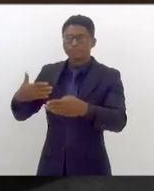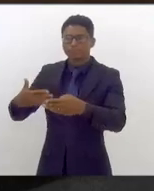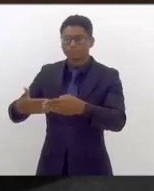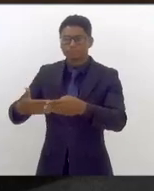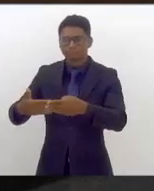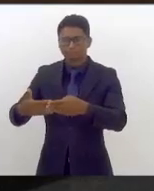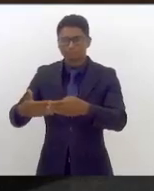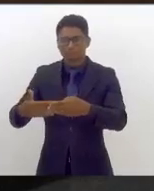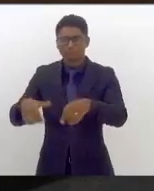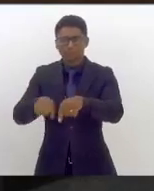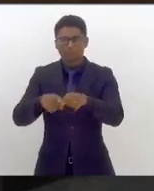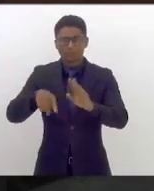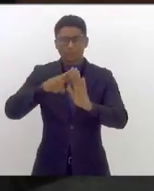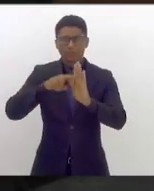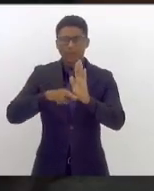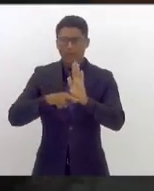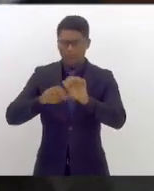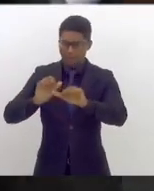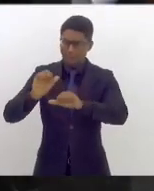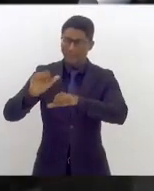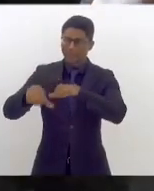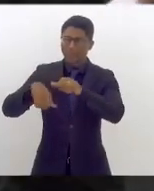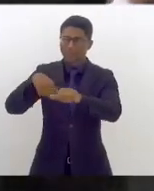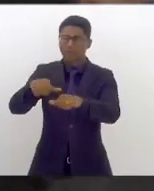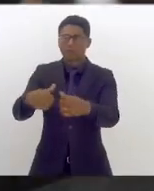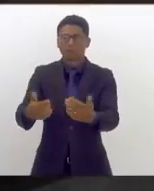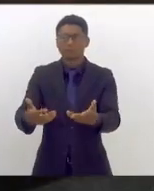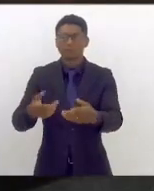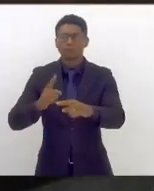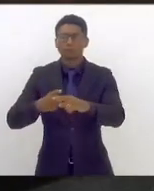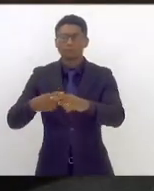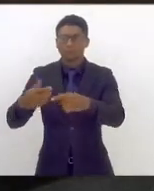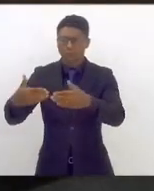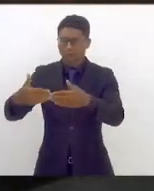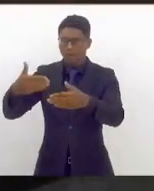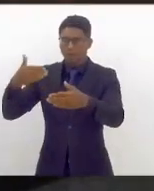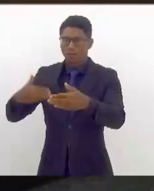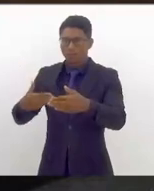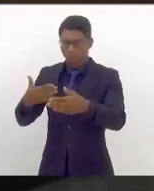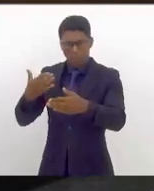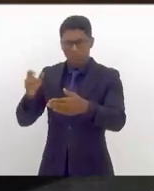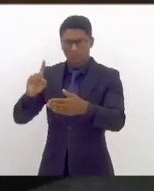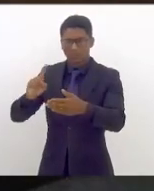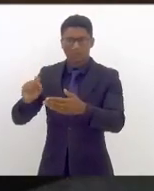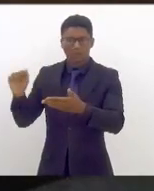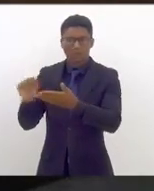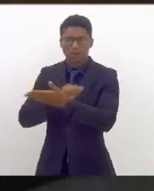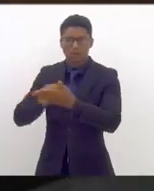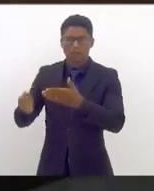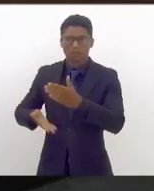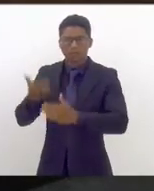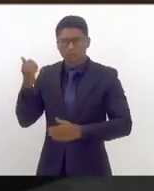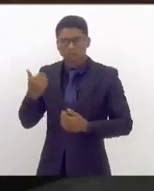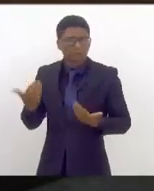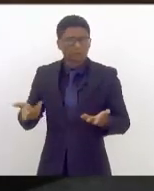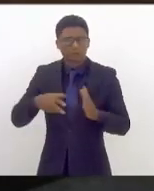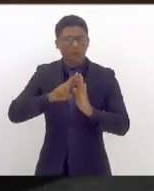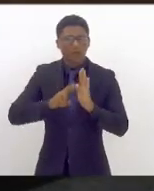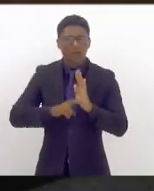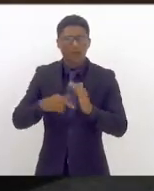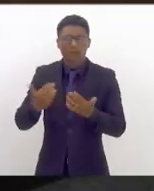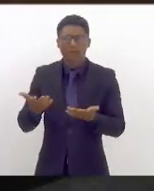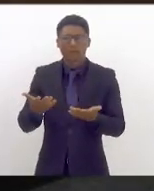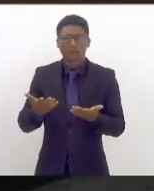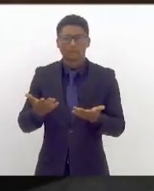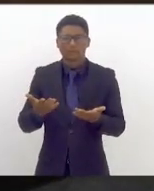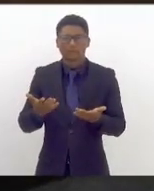de transição já que não incorporando retroativo não faz sentido ter regras de transição queria presente